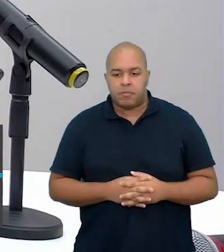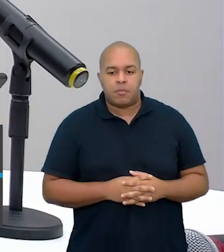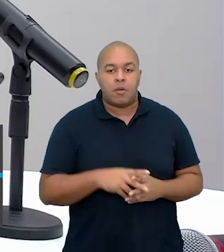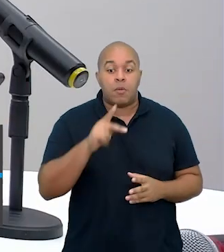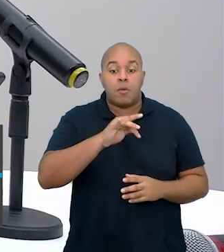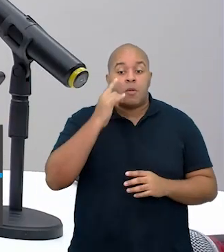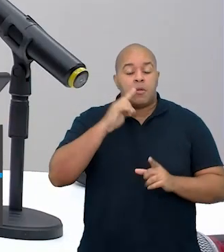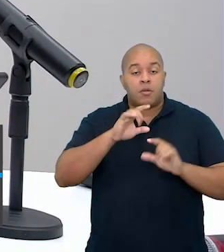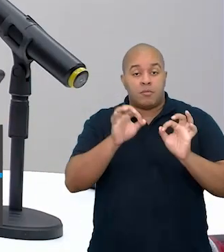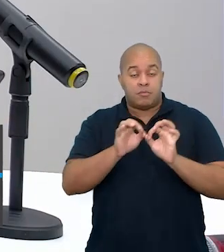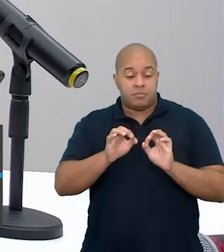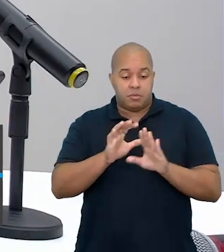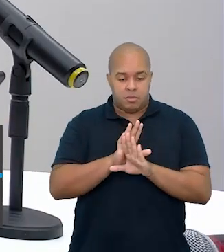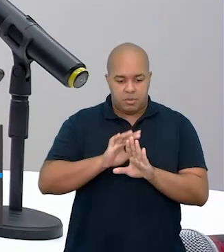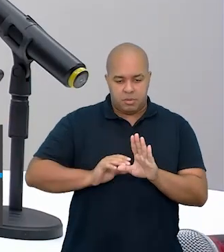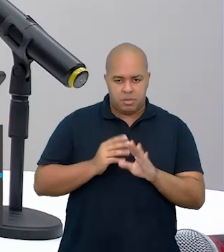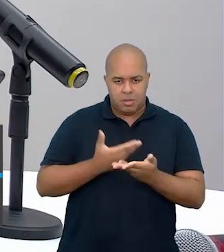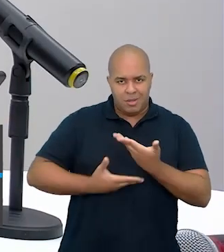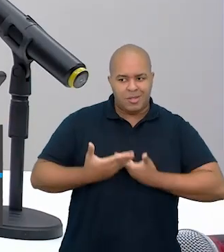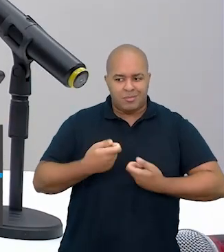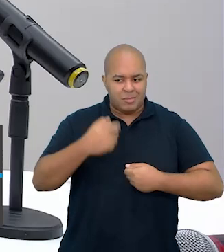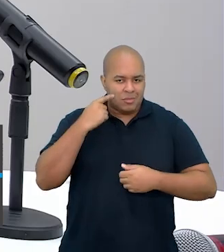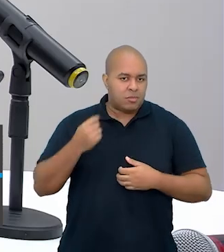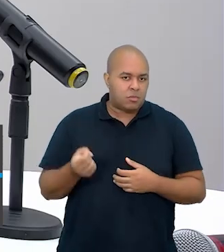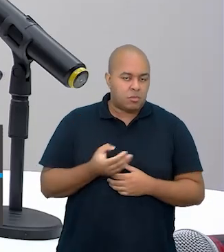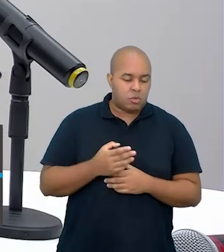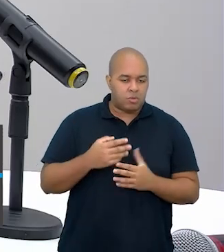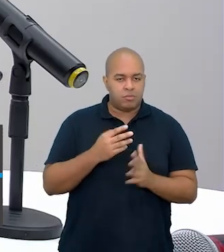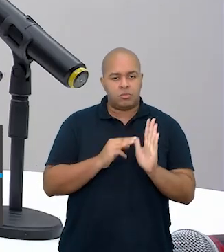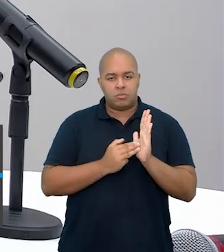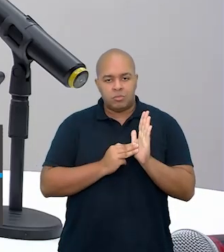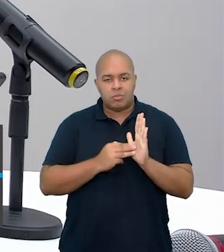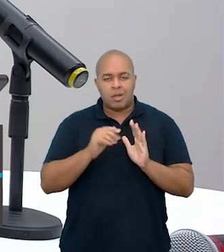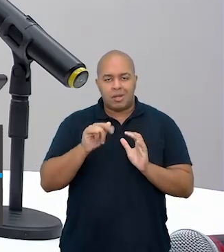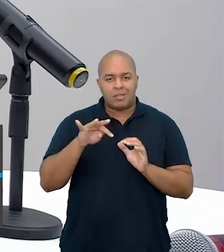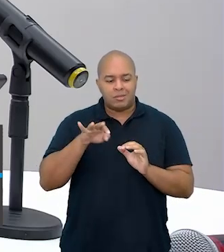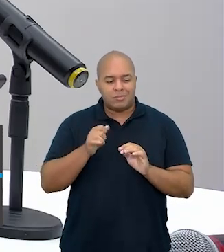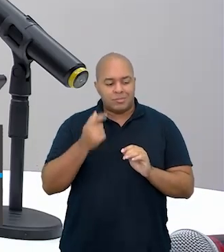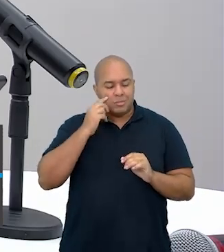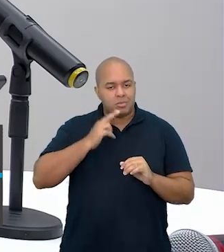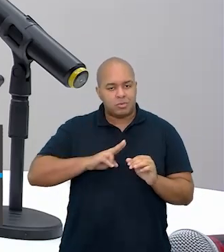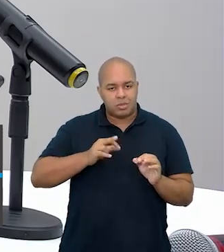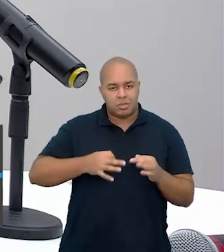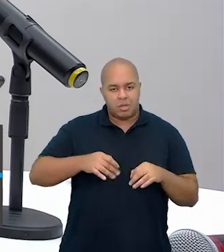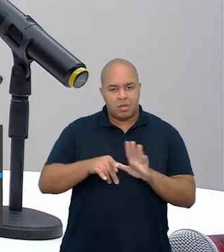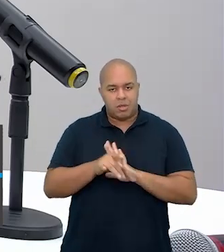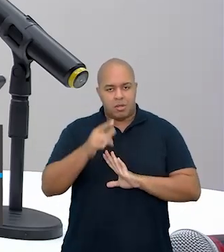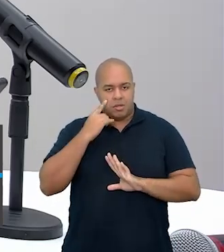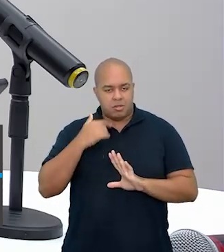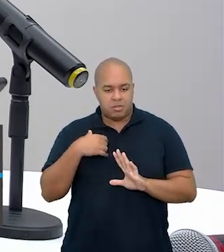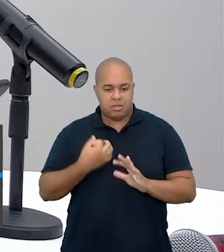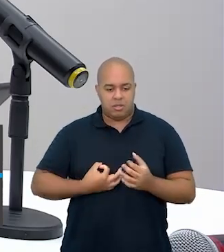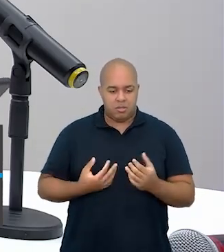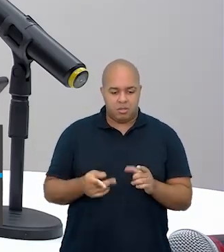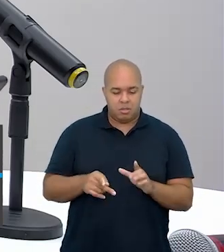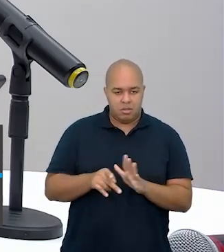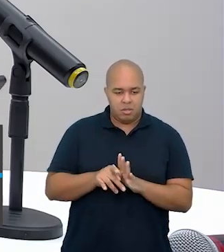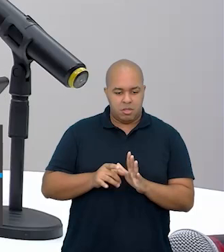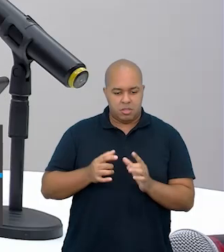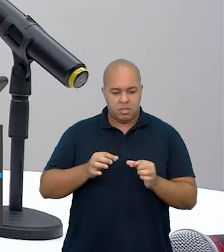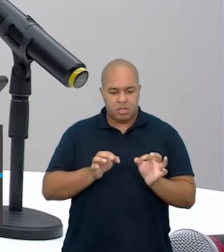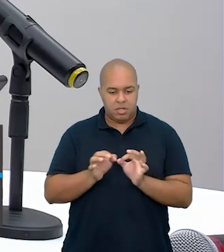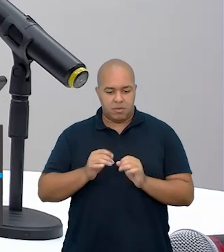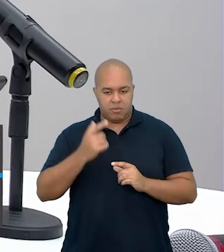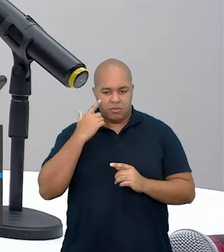interação, ele diz assim, ó, precisamos inovar com o uso de metodologias ativas, né, que nós temos falado constantemente aqui nas